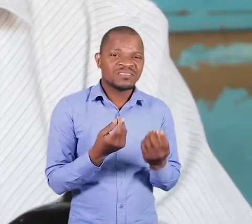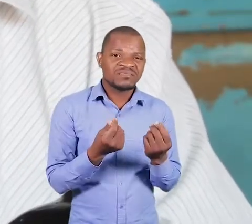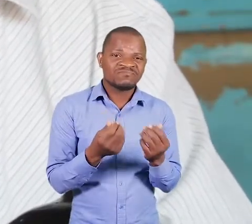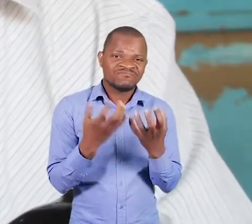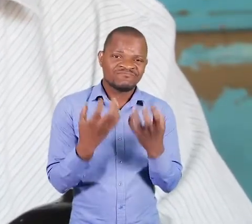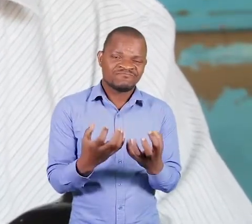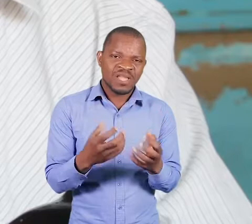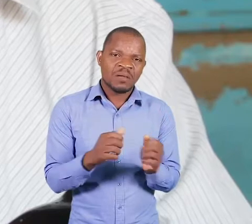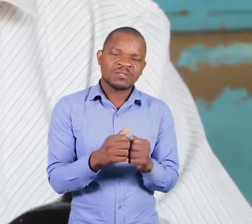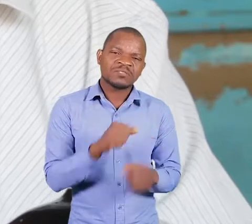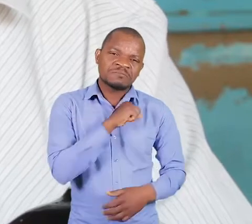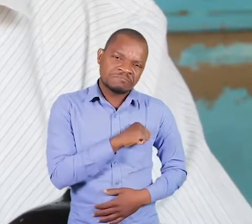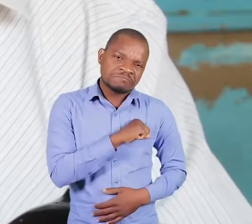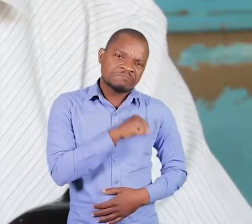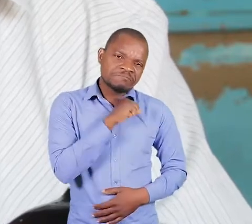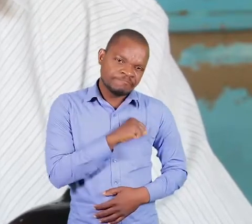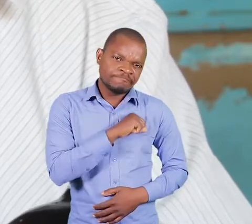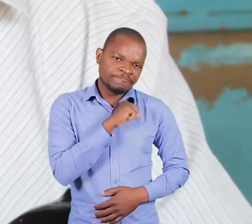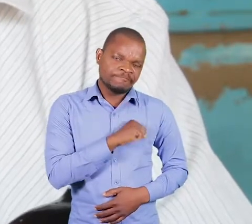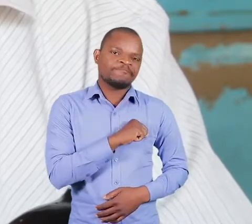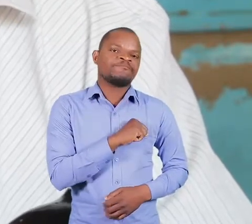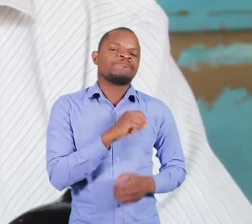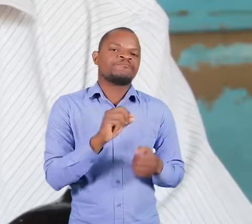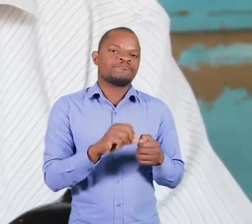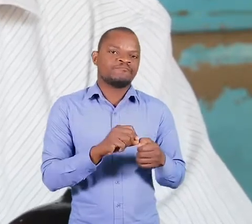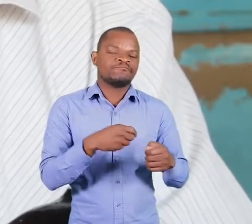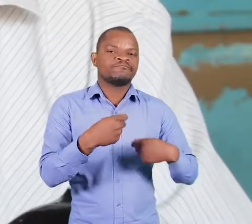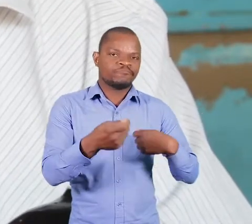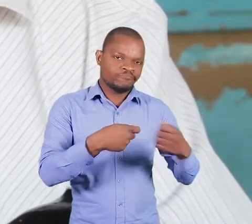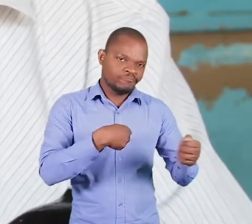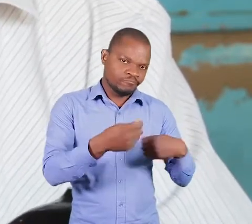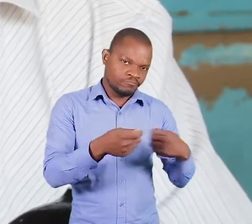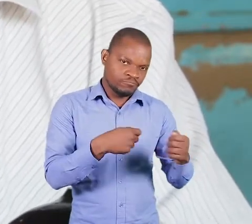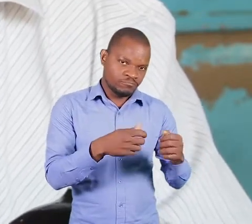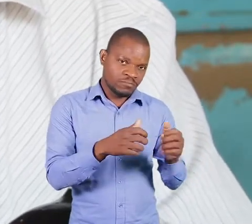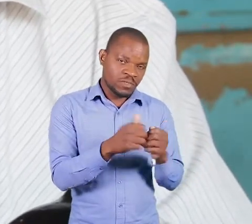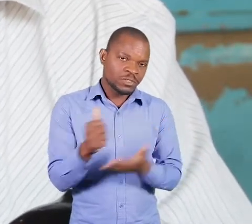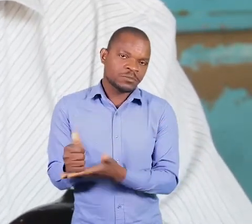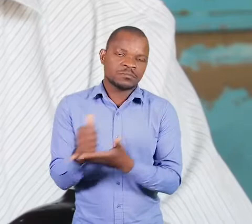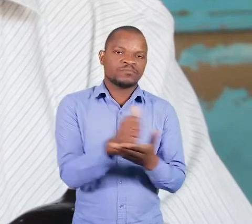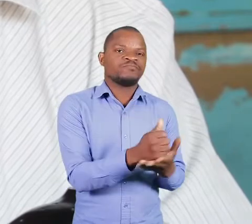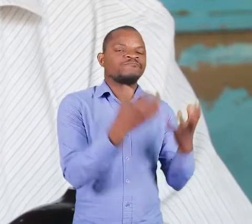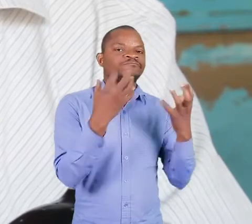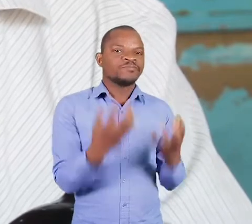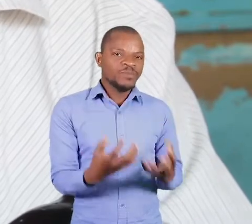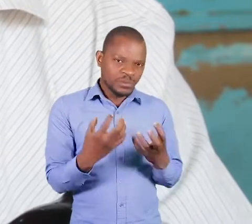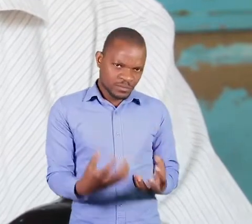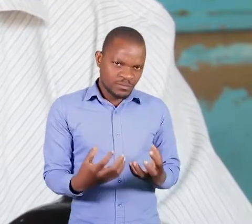nada, só estão a fazer trabalho por esforço, de nada, não tem